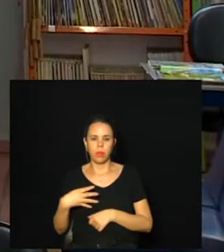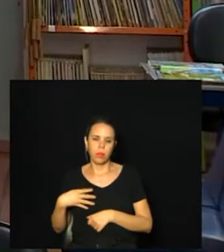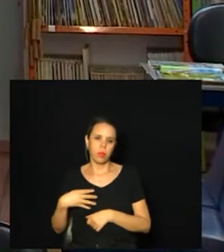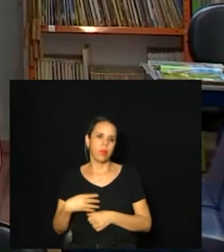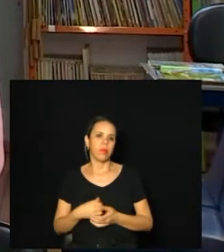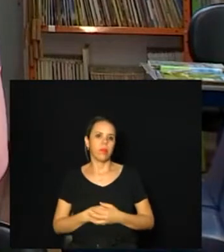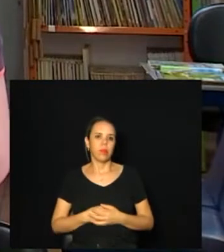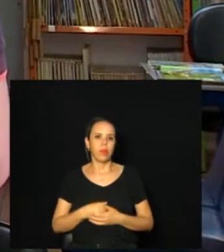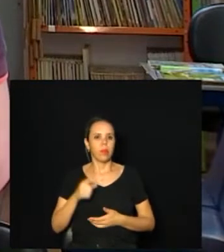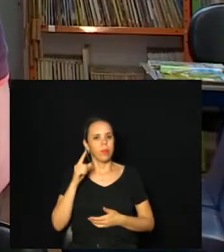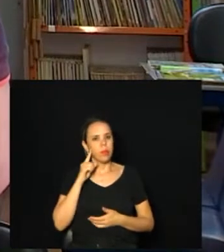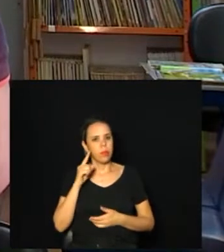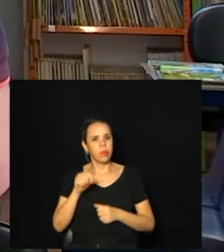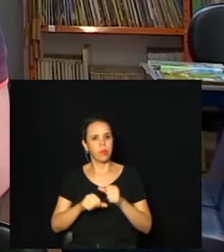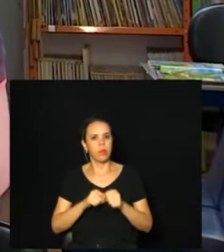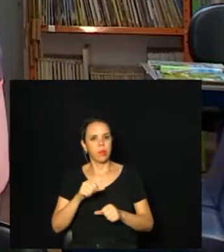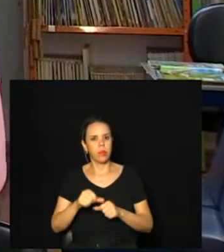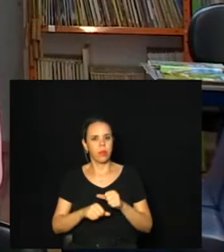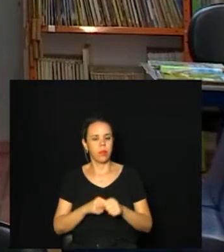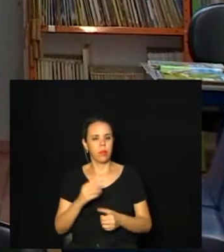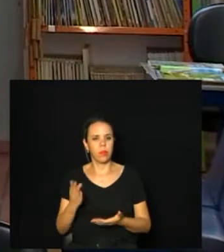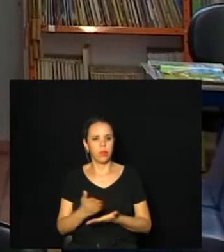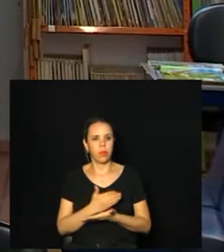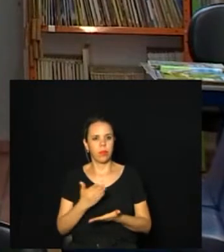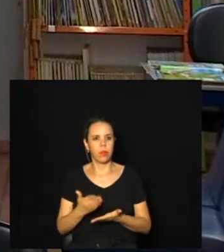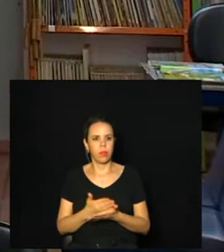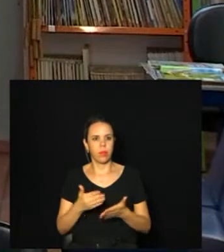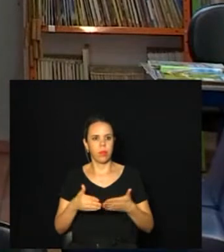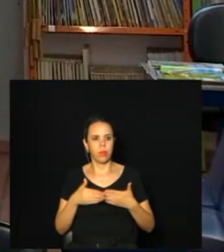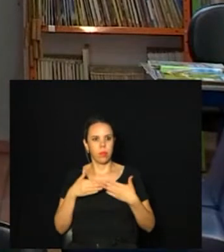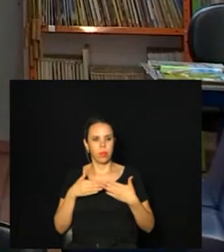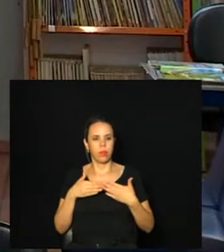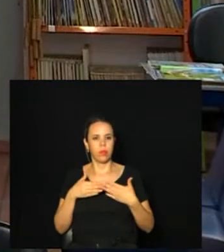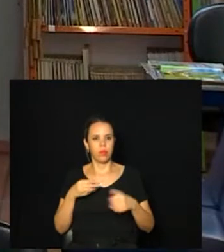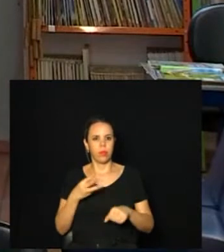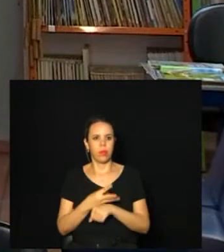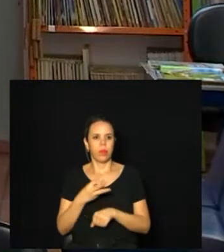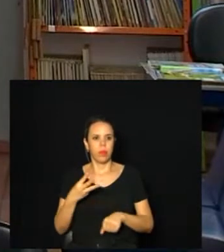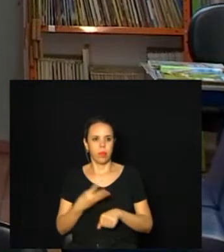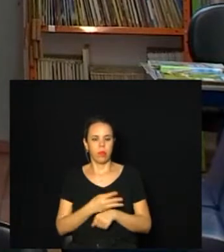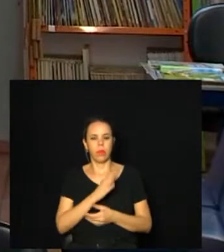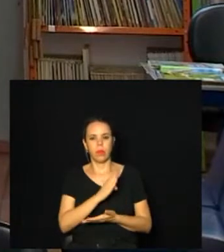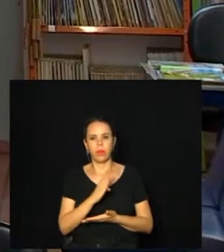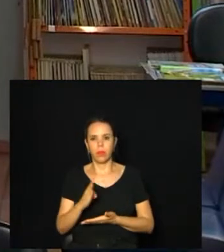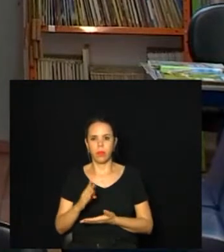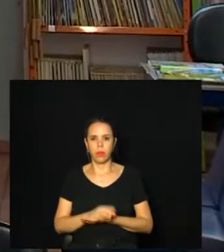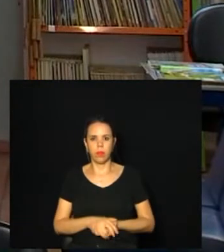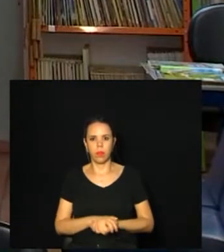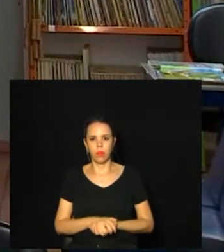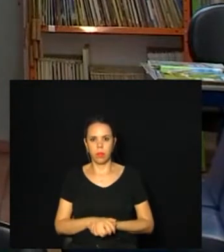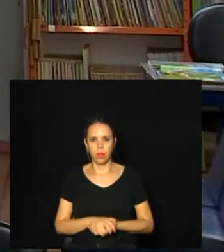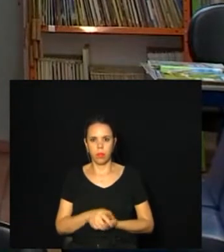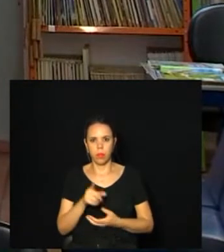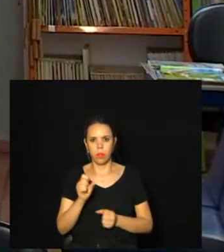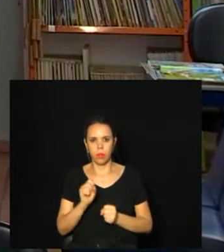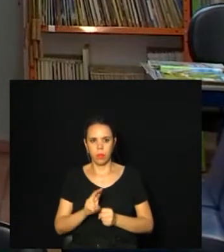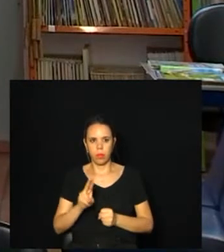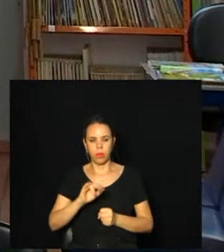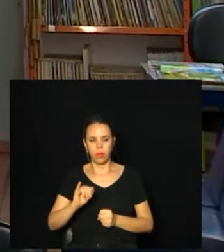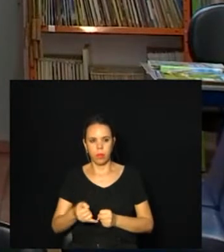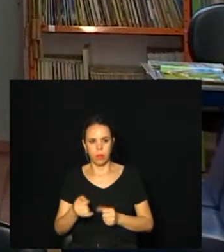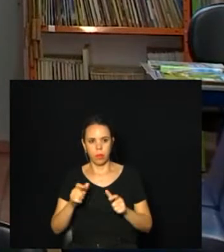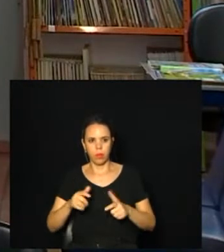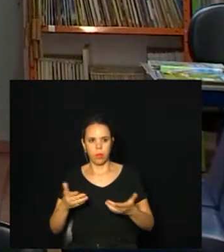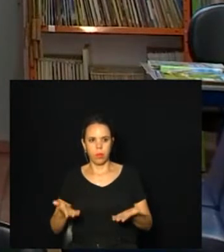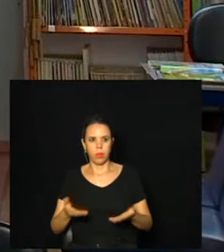dias. Pode fazer a renovação dos livros emprestados pelo WhatsApp da biblioteca. Então você pode utilizar os espaços